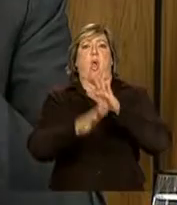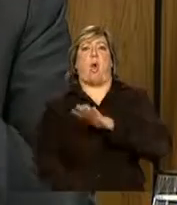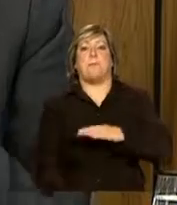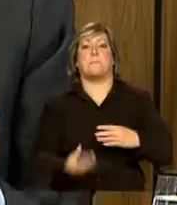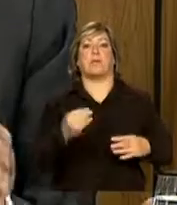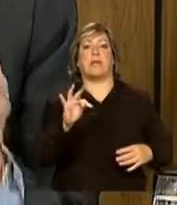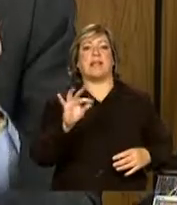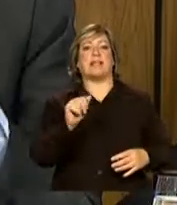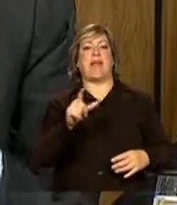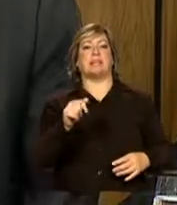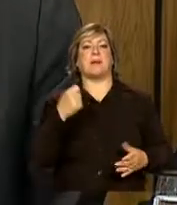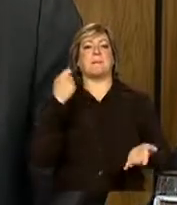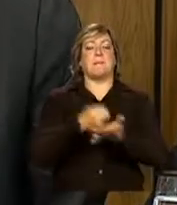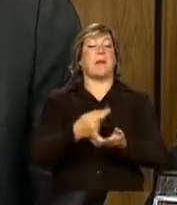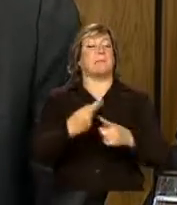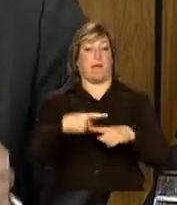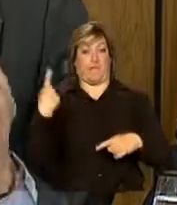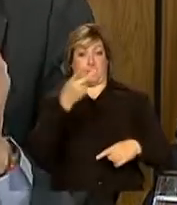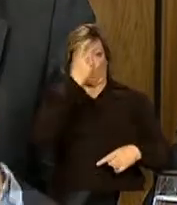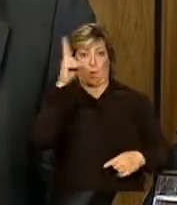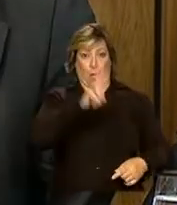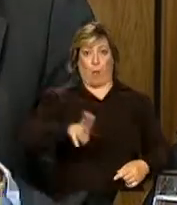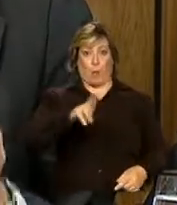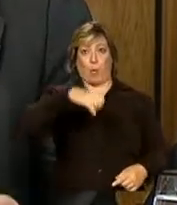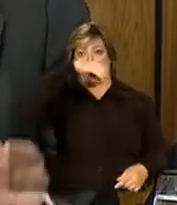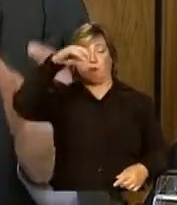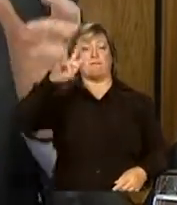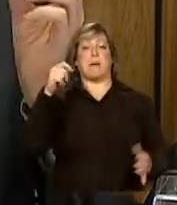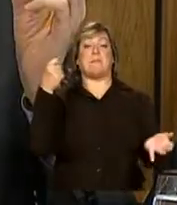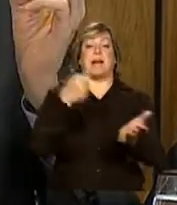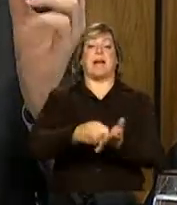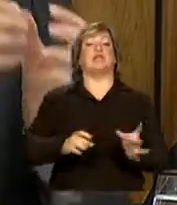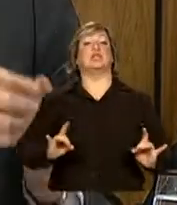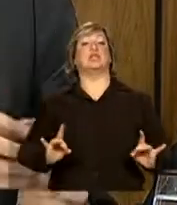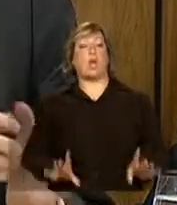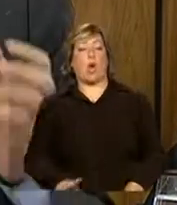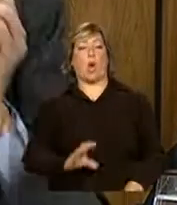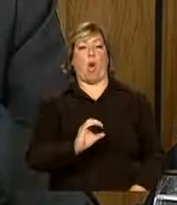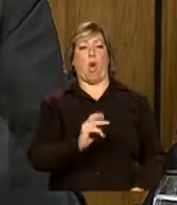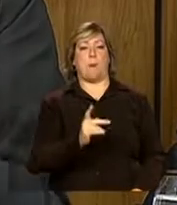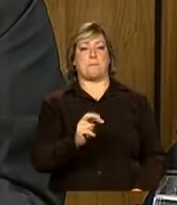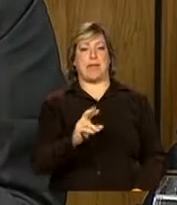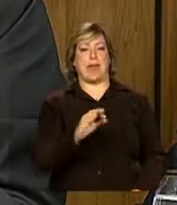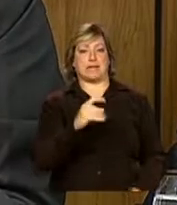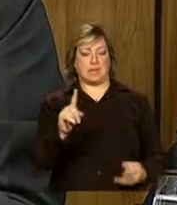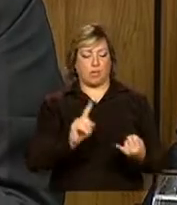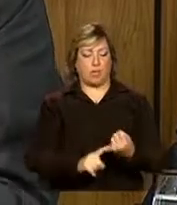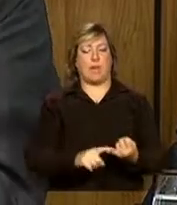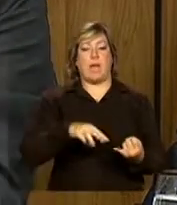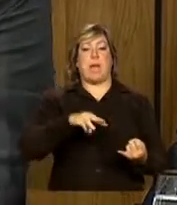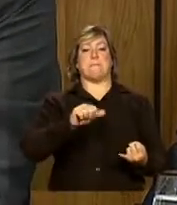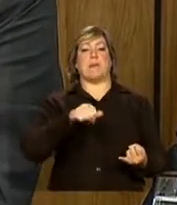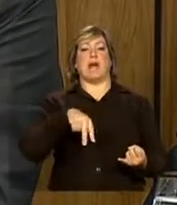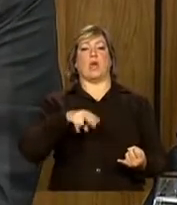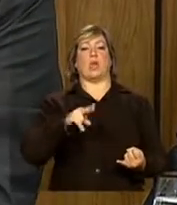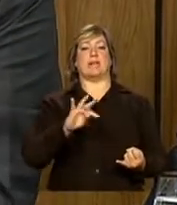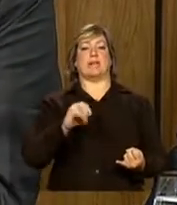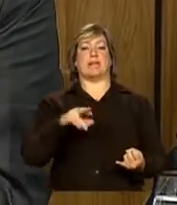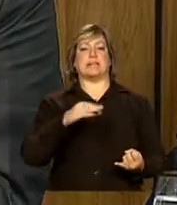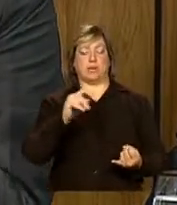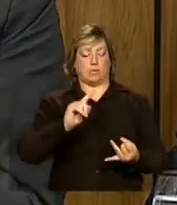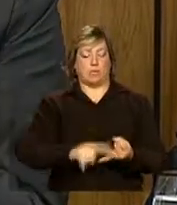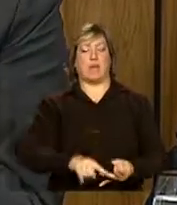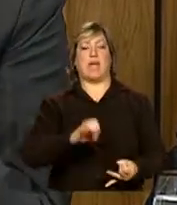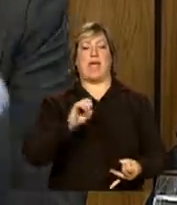o consumidor, a partir de agora, vai pagar só operação, manutenção e os encargos,